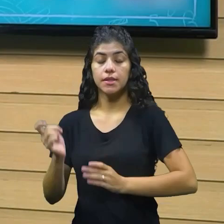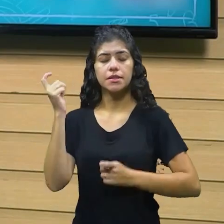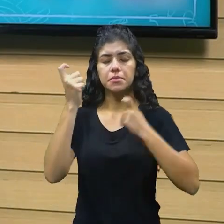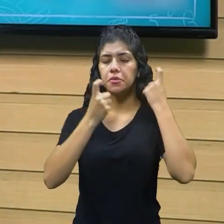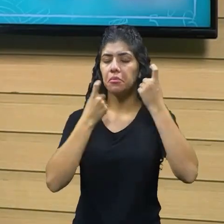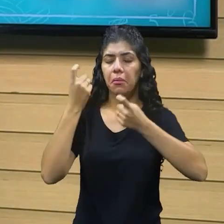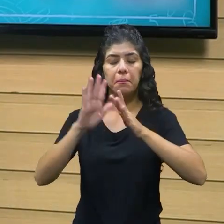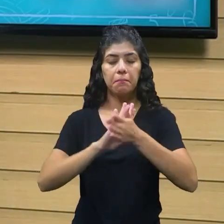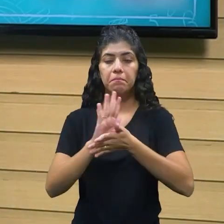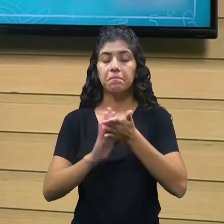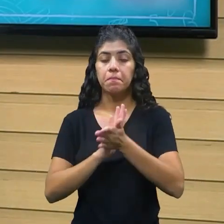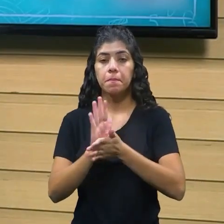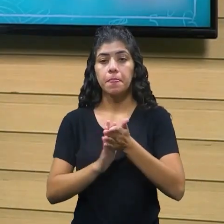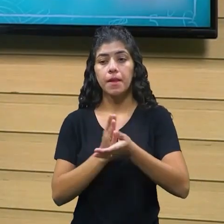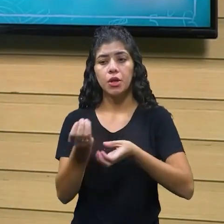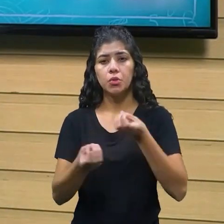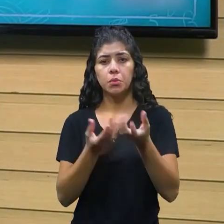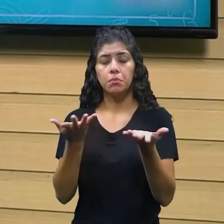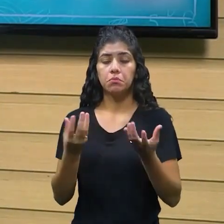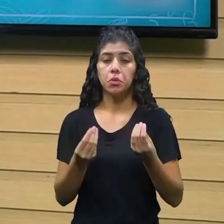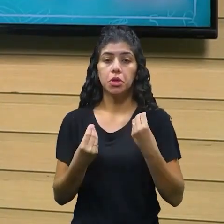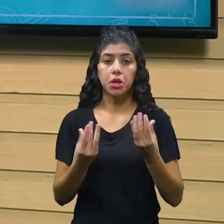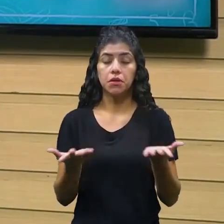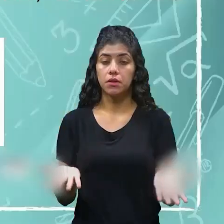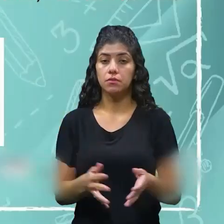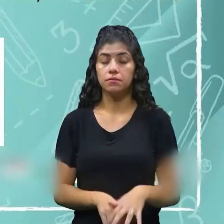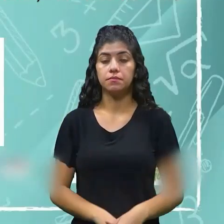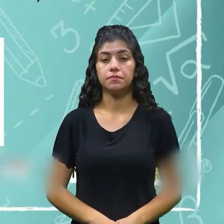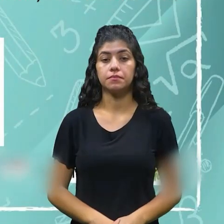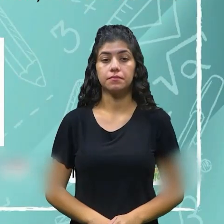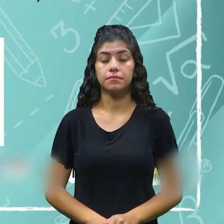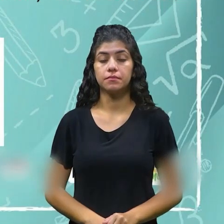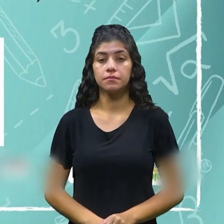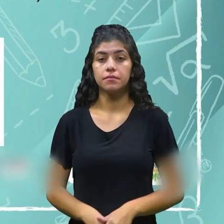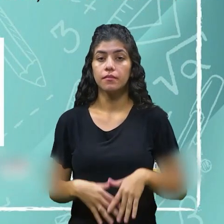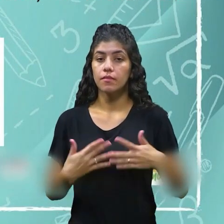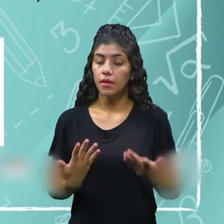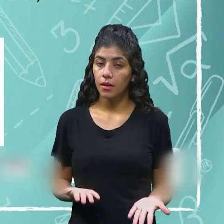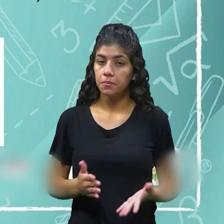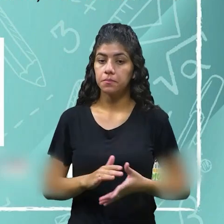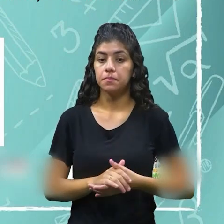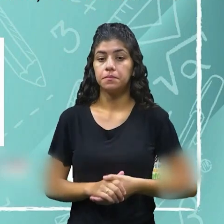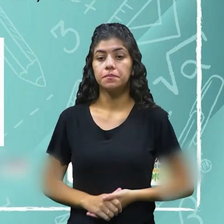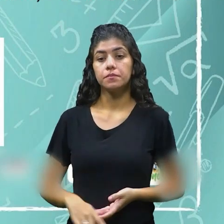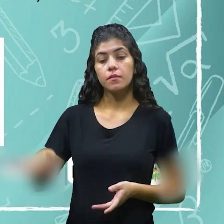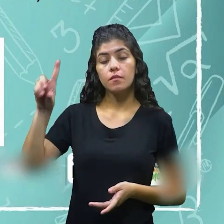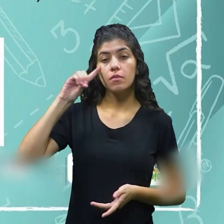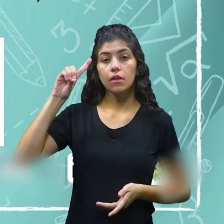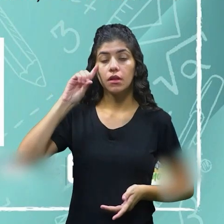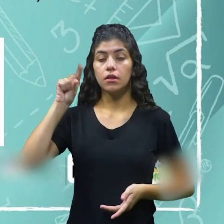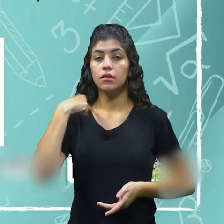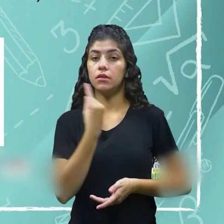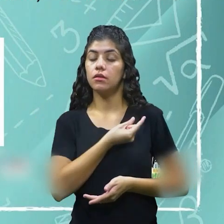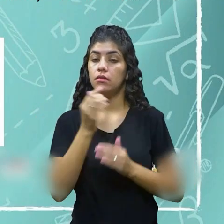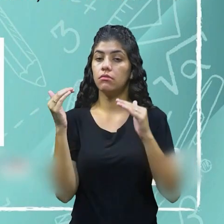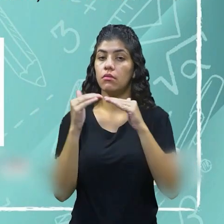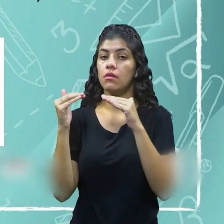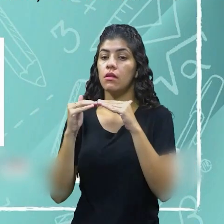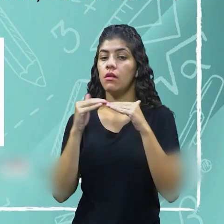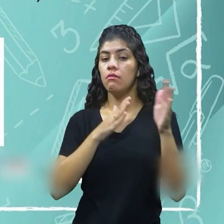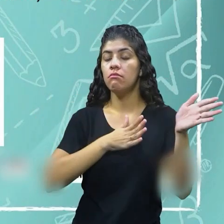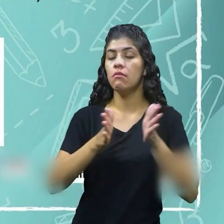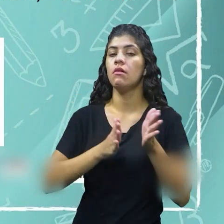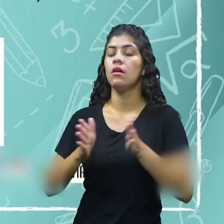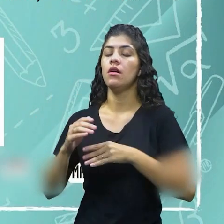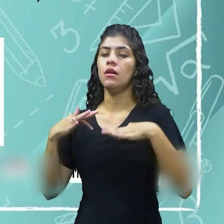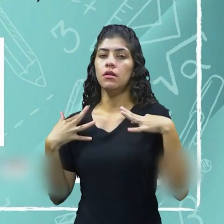com o que está fazendo ele se mover, ok? Então vamos lá. No dia a dia costumamos associar a ideia de movimento a